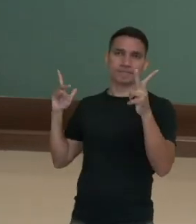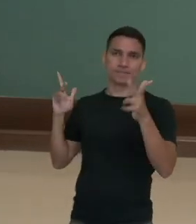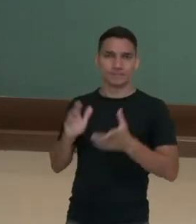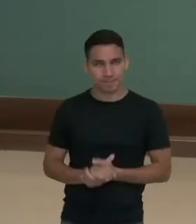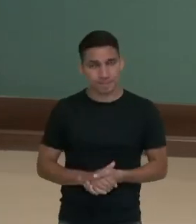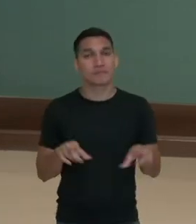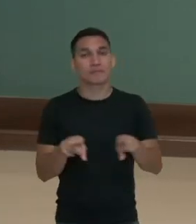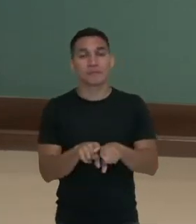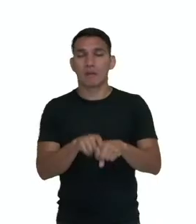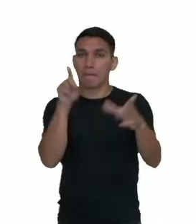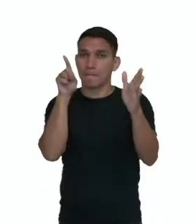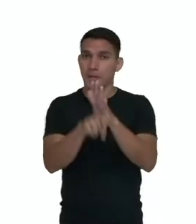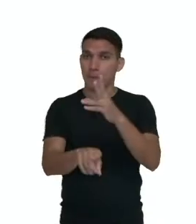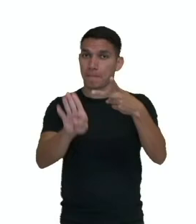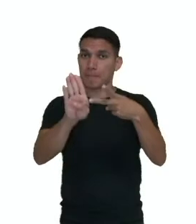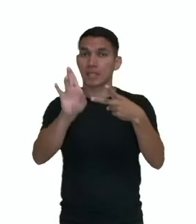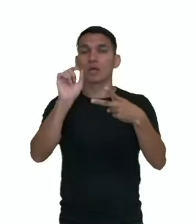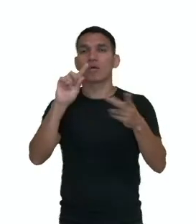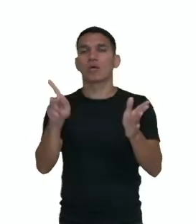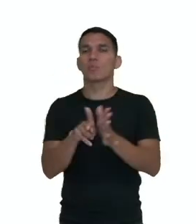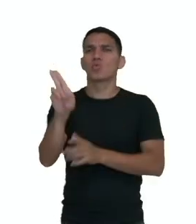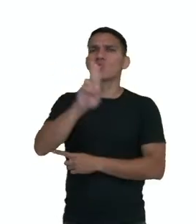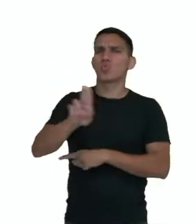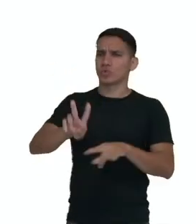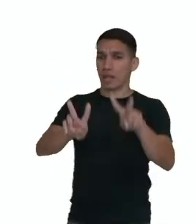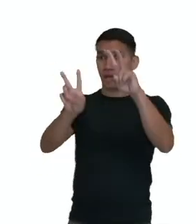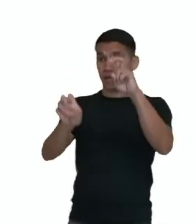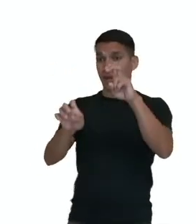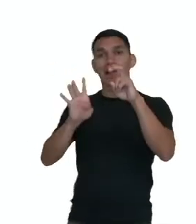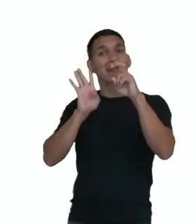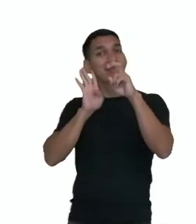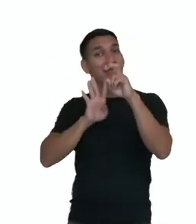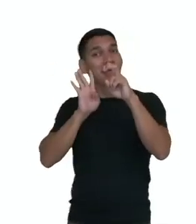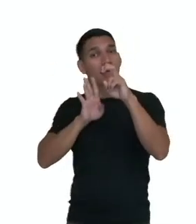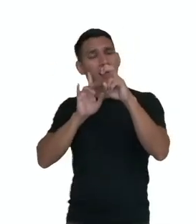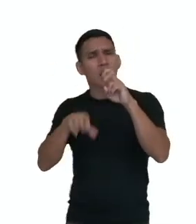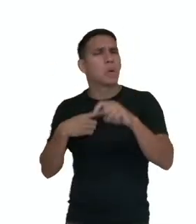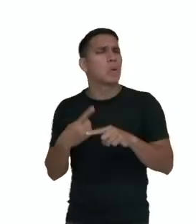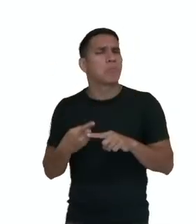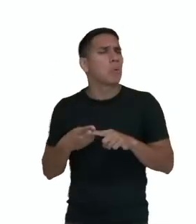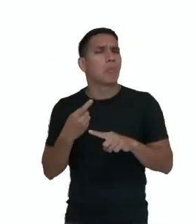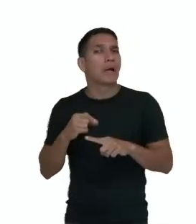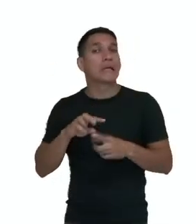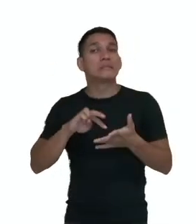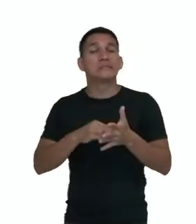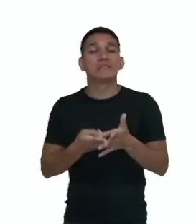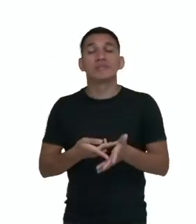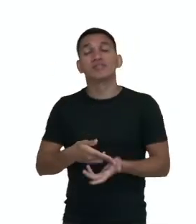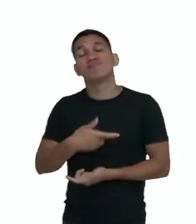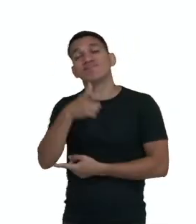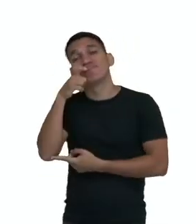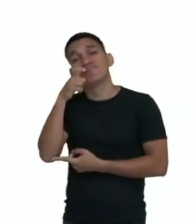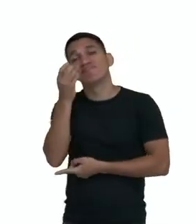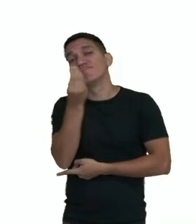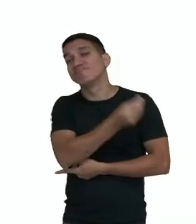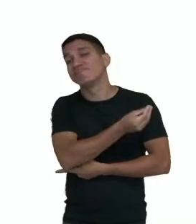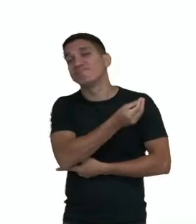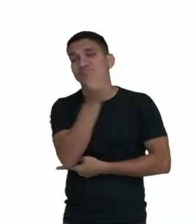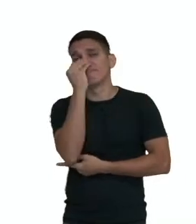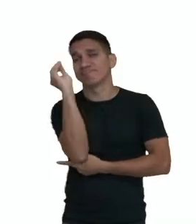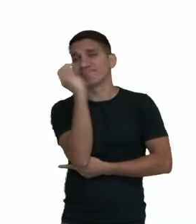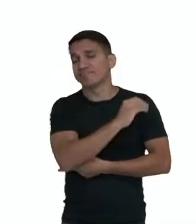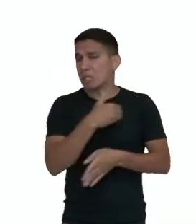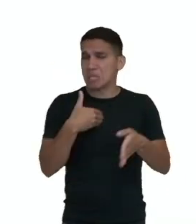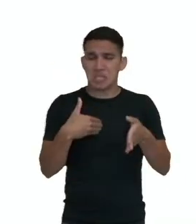na pergunta B, o uso das aspas na expressão legal enfatiza a indiferença, tanto faz como